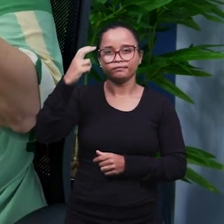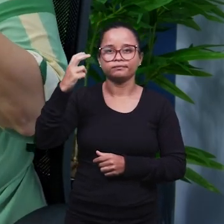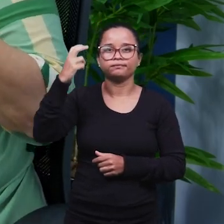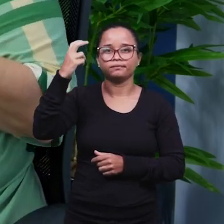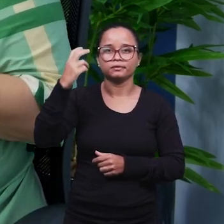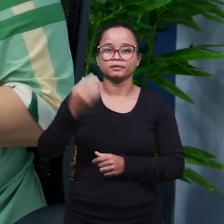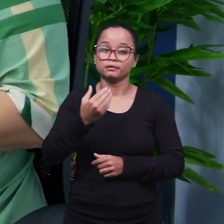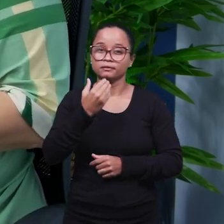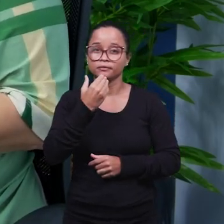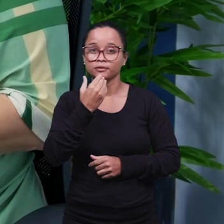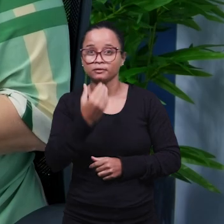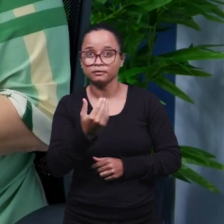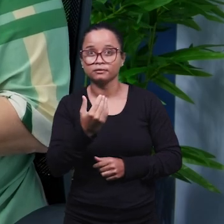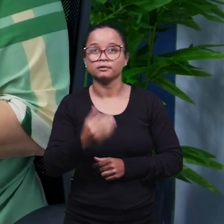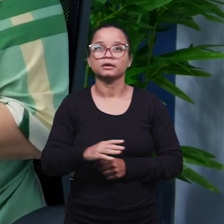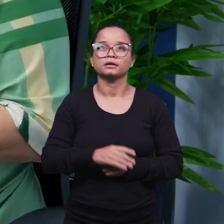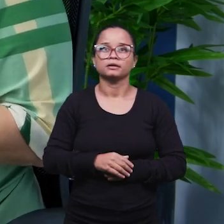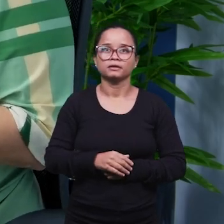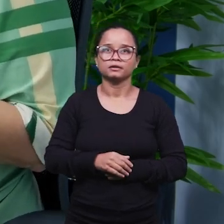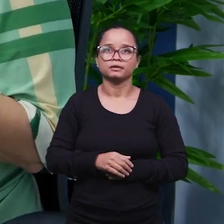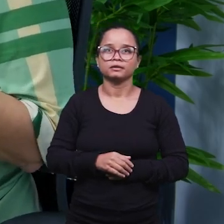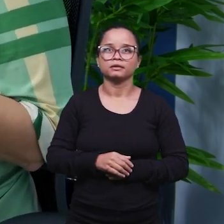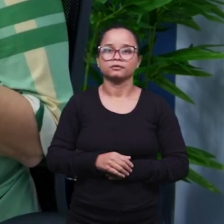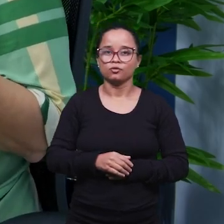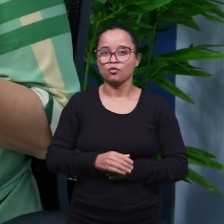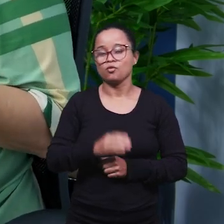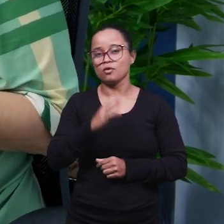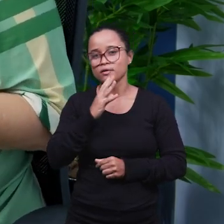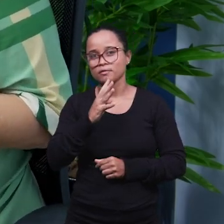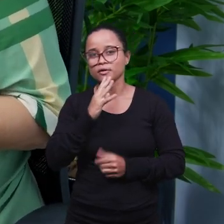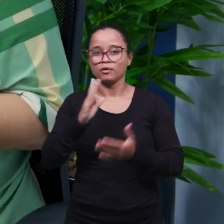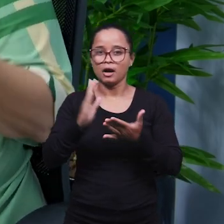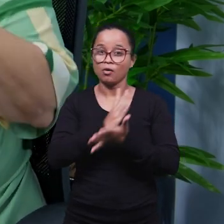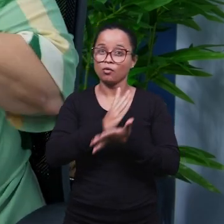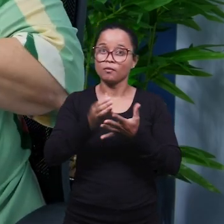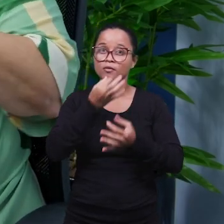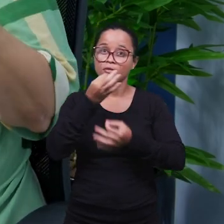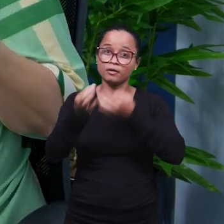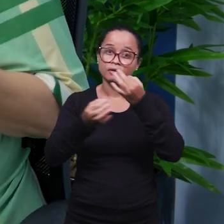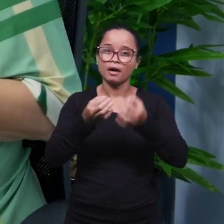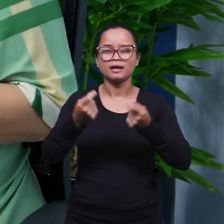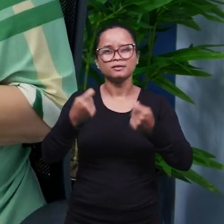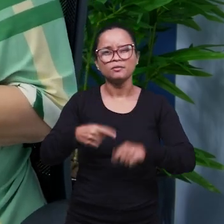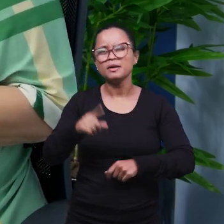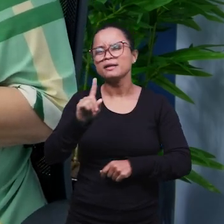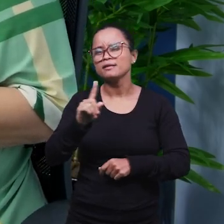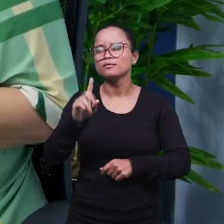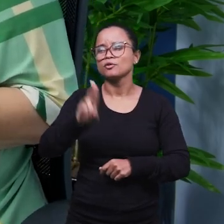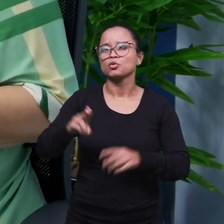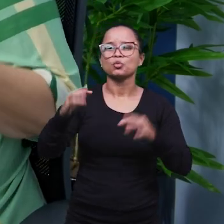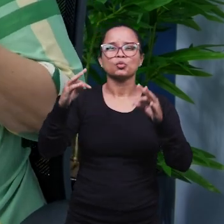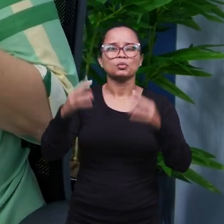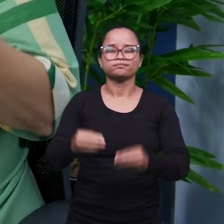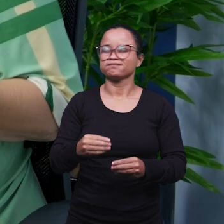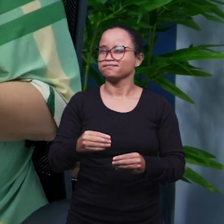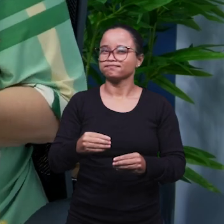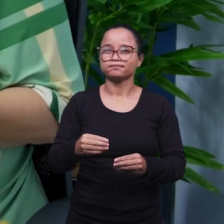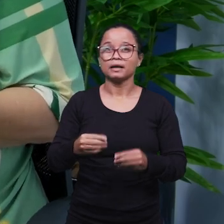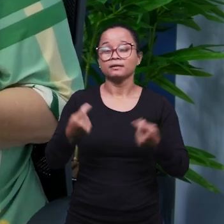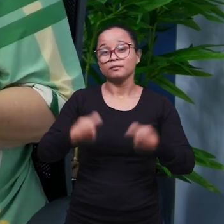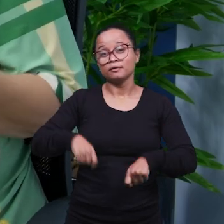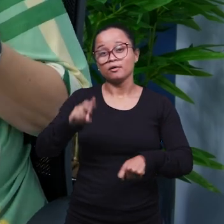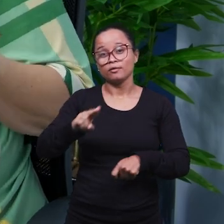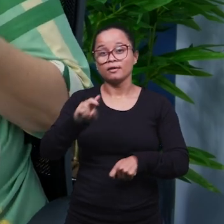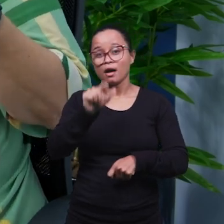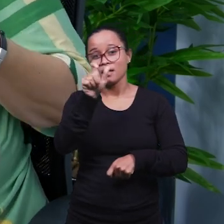inteligentes e que estão pedindo esse conhecimento. Então, aqui vai algumas sugestões, não precisam usar todas e não precisam usar